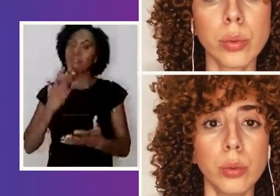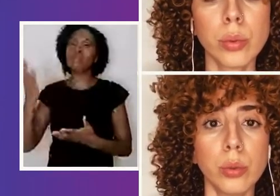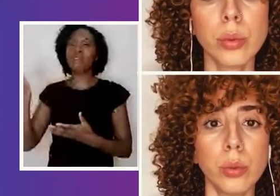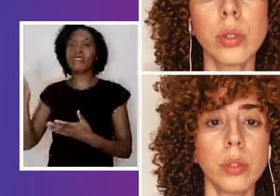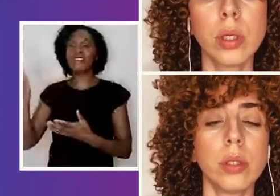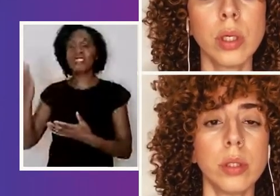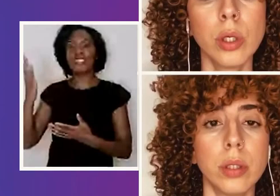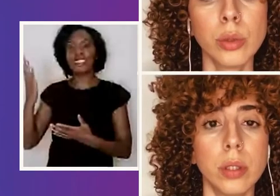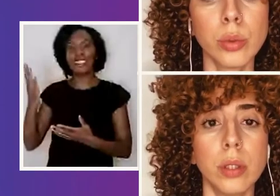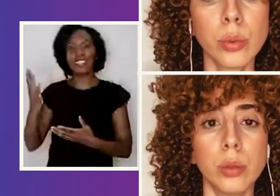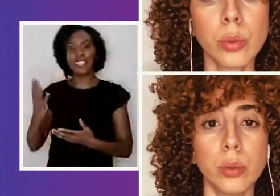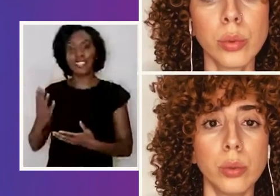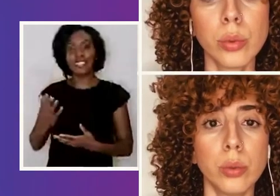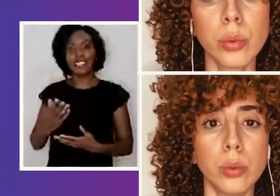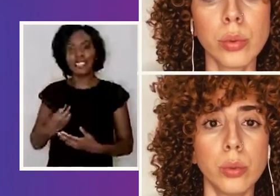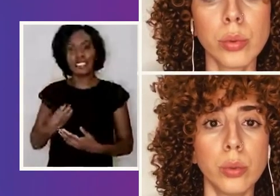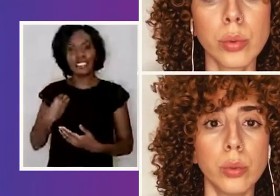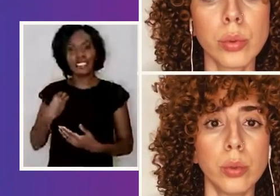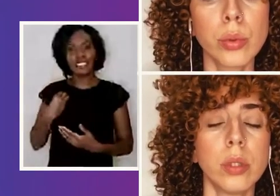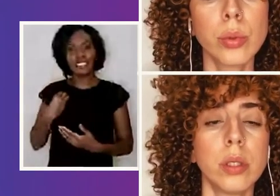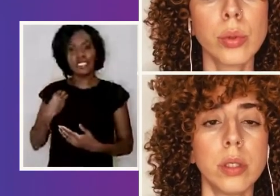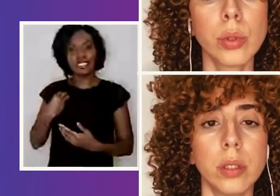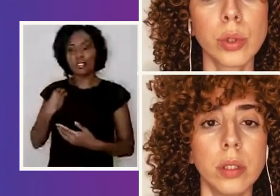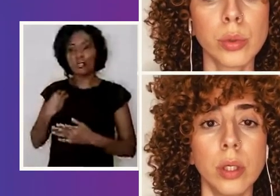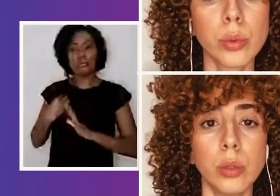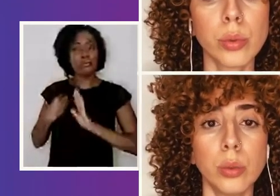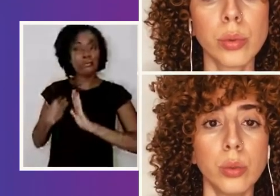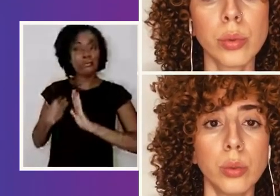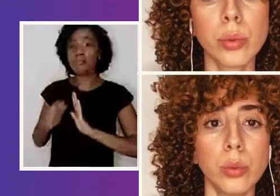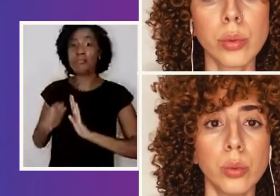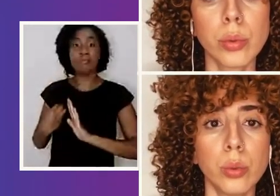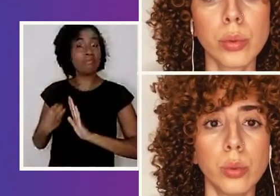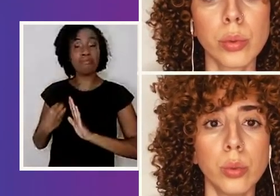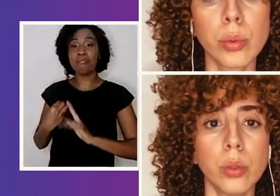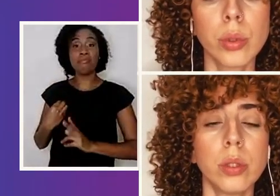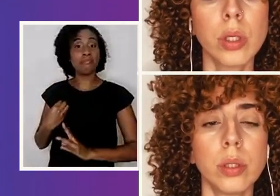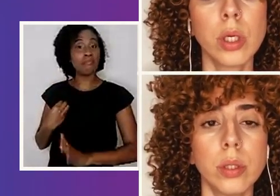a vida não para.